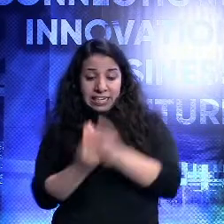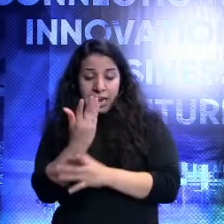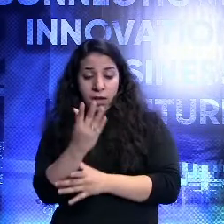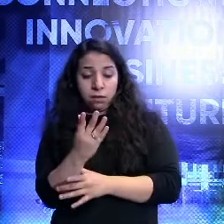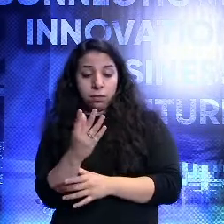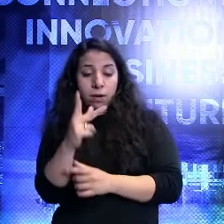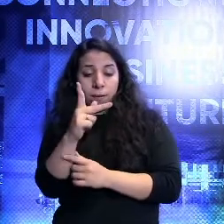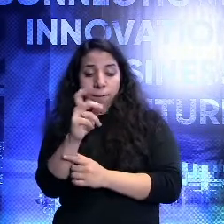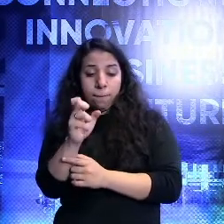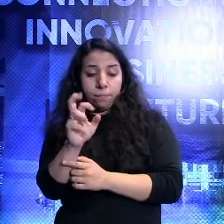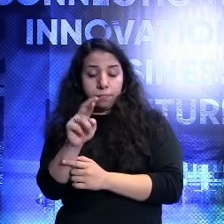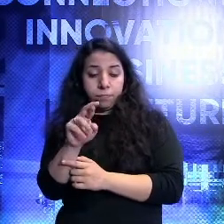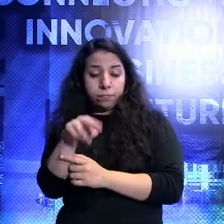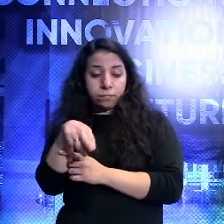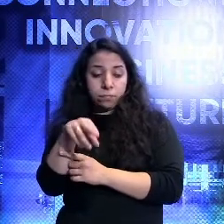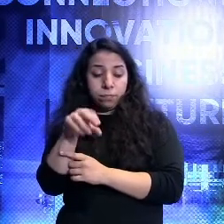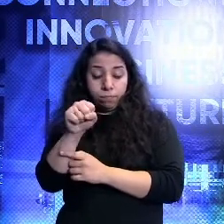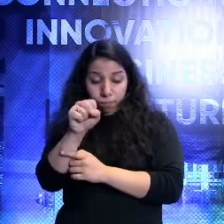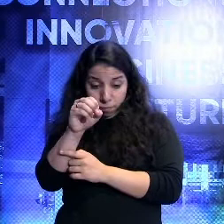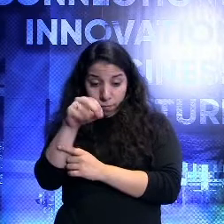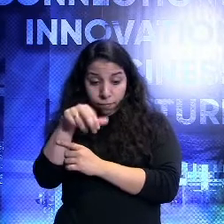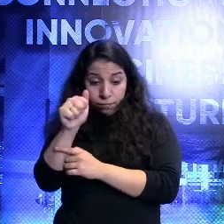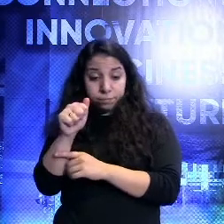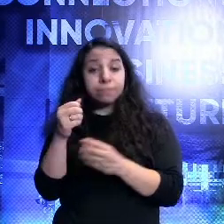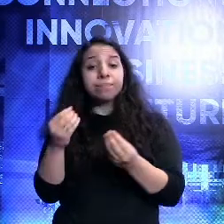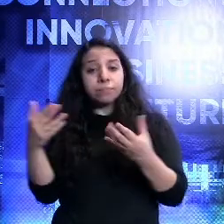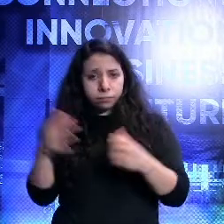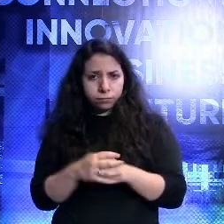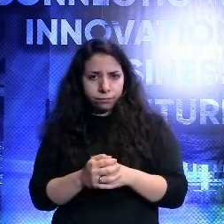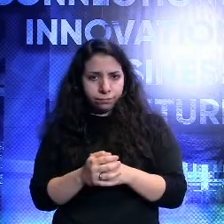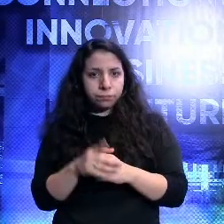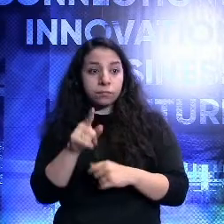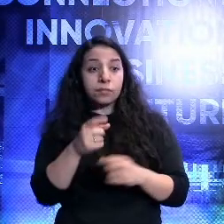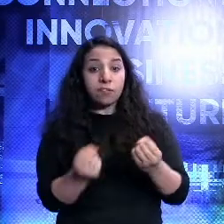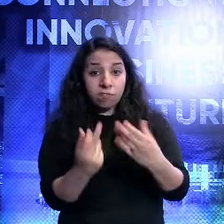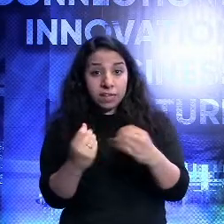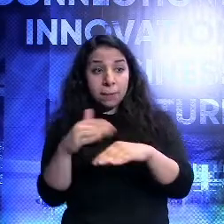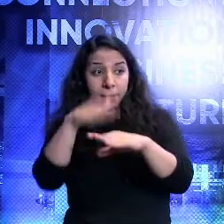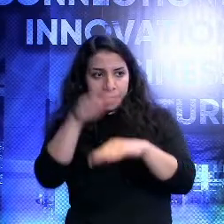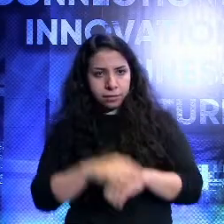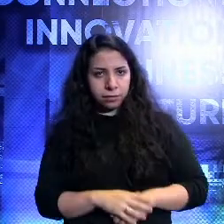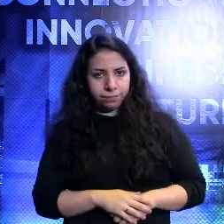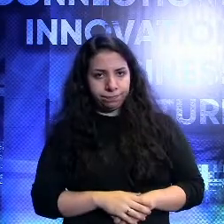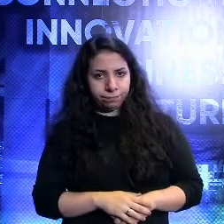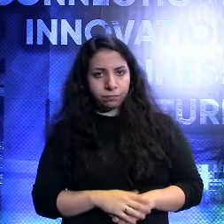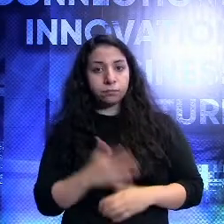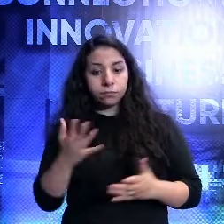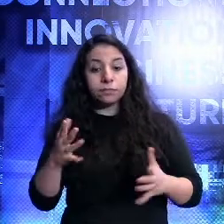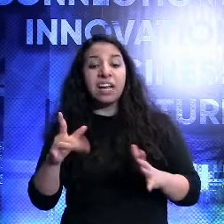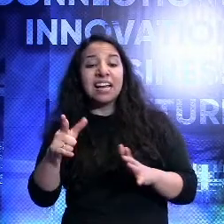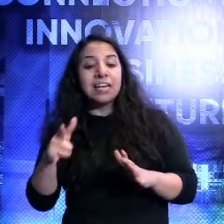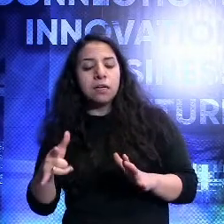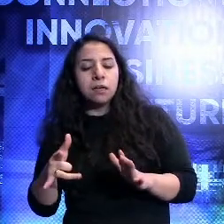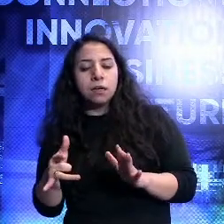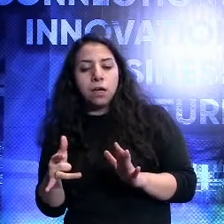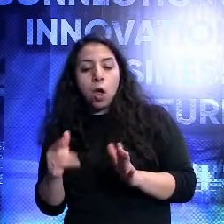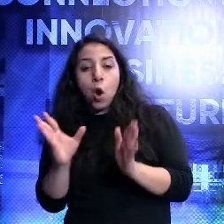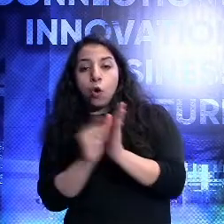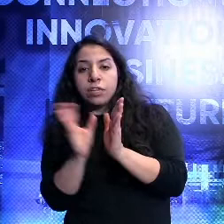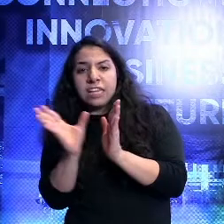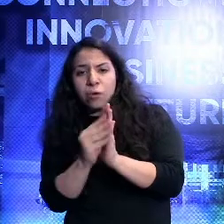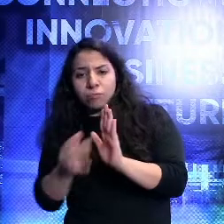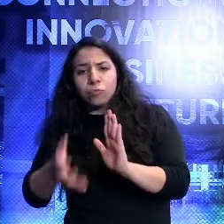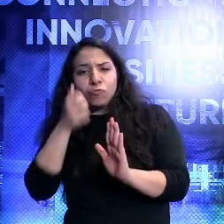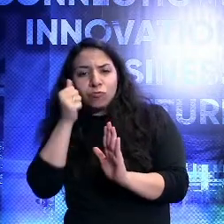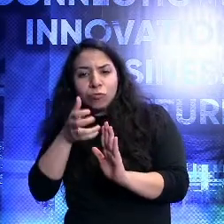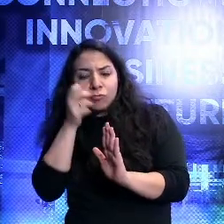Ou vou criar personas para construir conteúdo e firmar a competência da minha marca no mercado? Porque eu vou escrever aquilo que